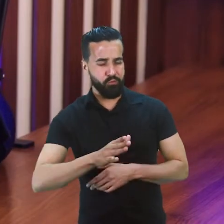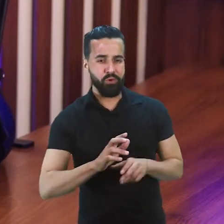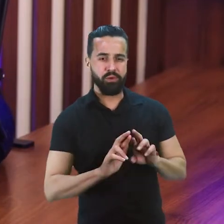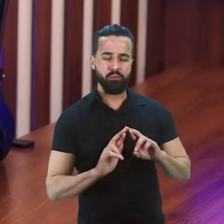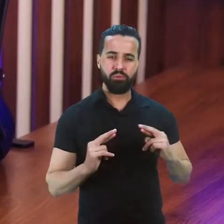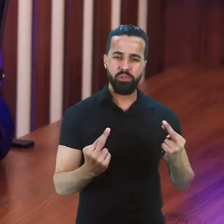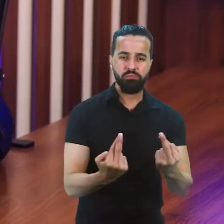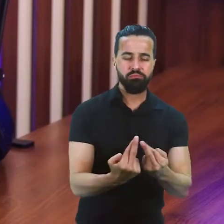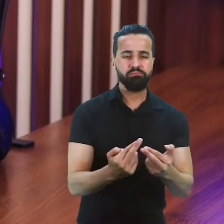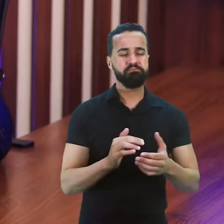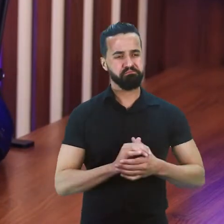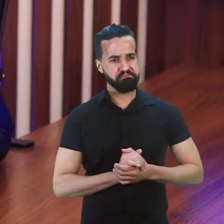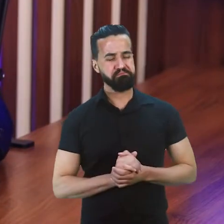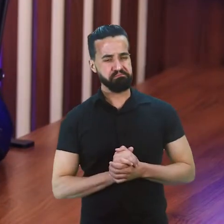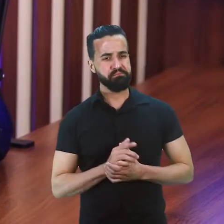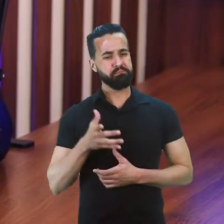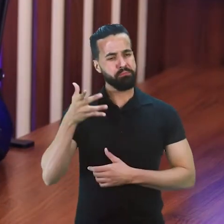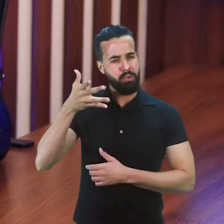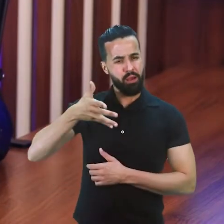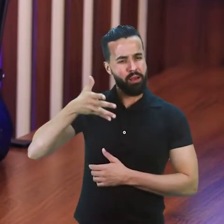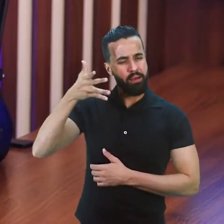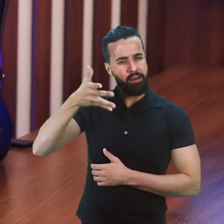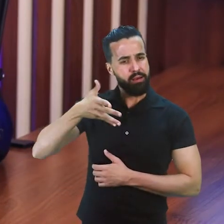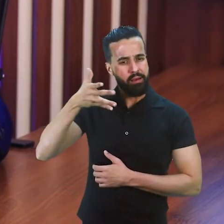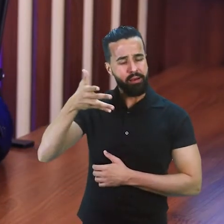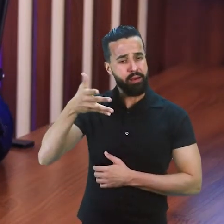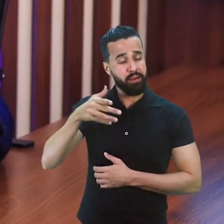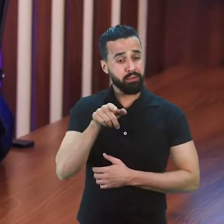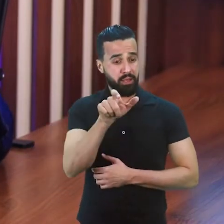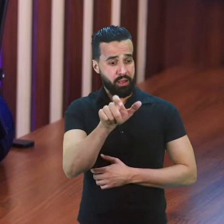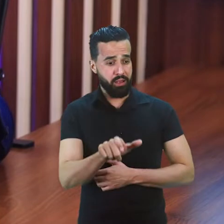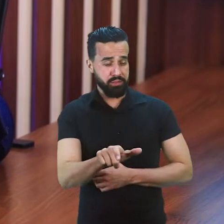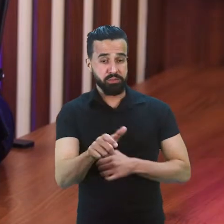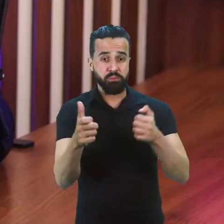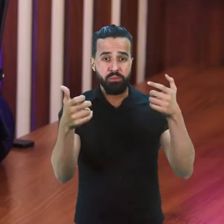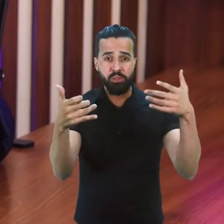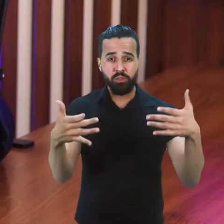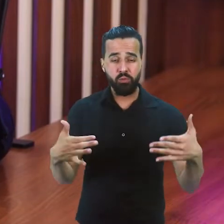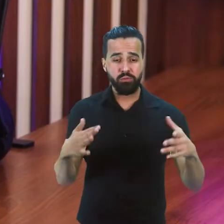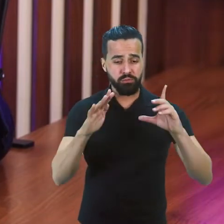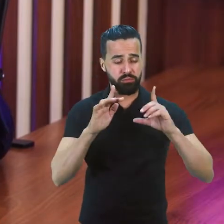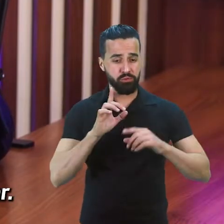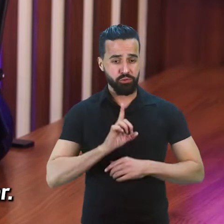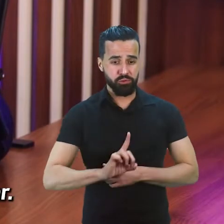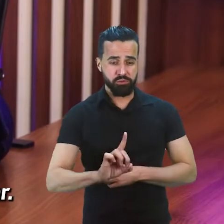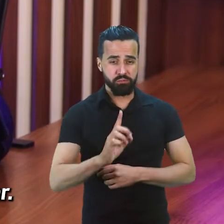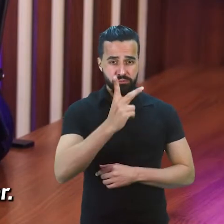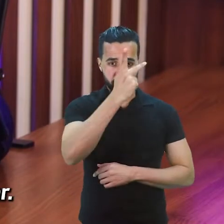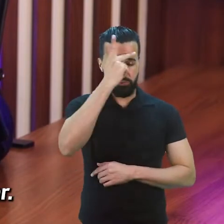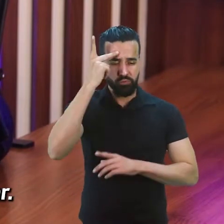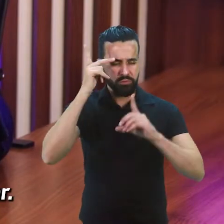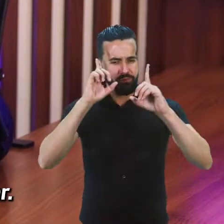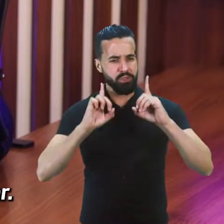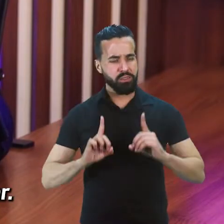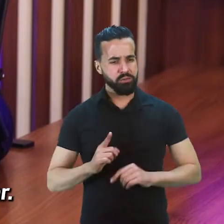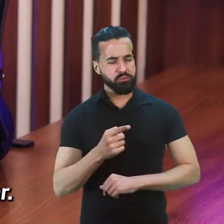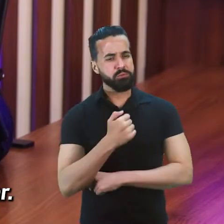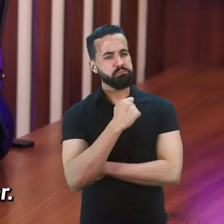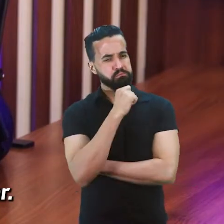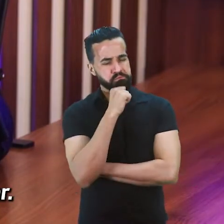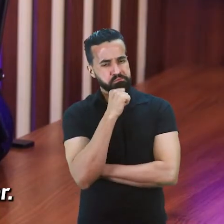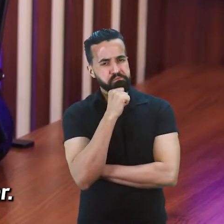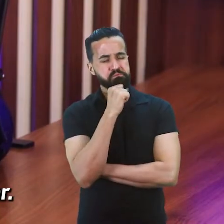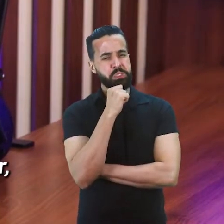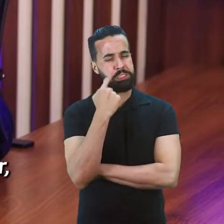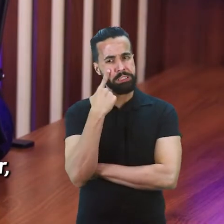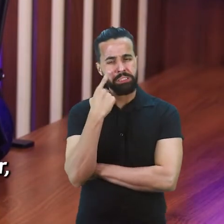Antônio, e aí ela falando sobre os direitos da pessoa com deficiência, eu achei interessante. E aí eu falei, rapaz, eu preciso